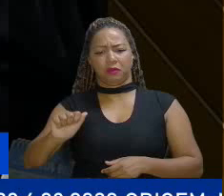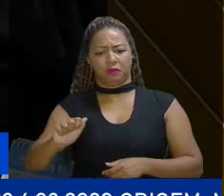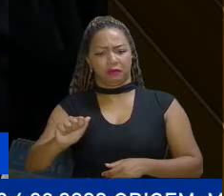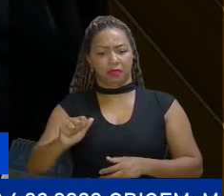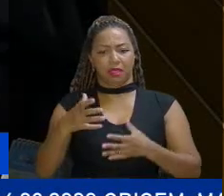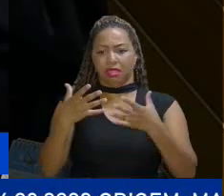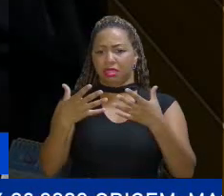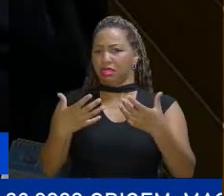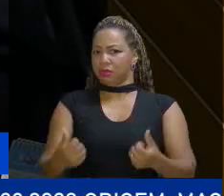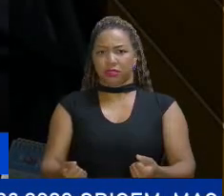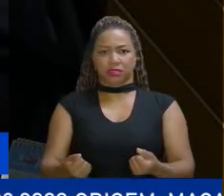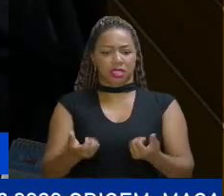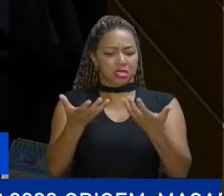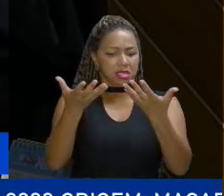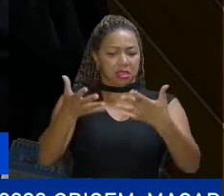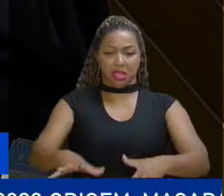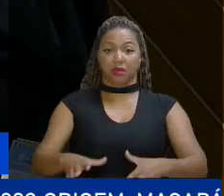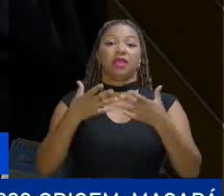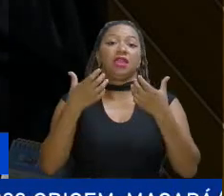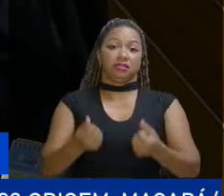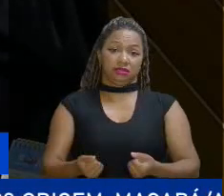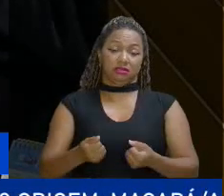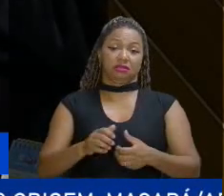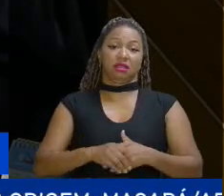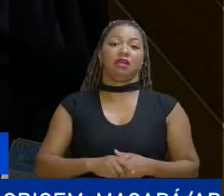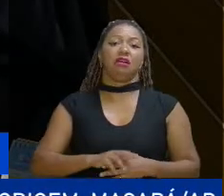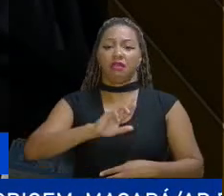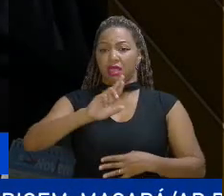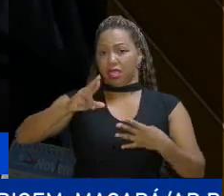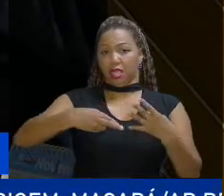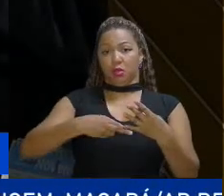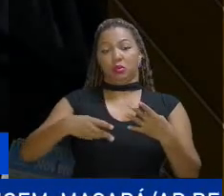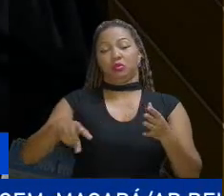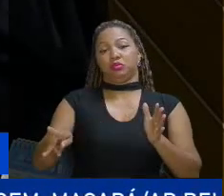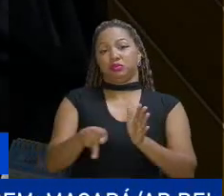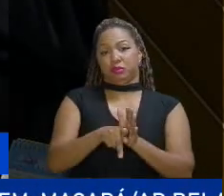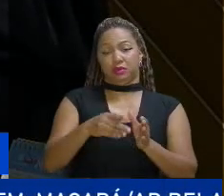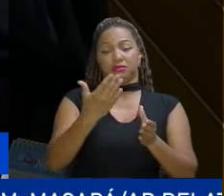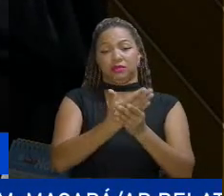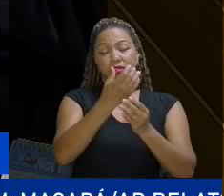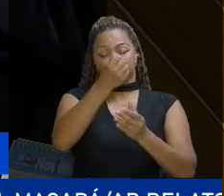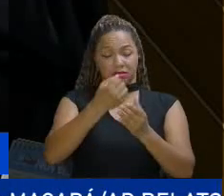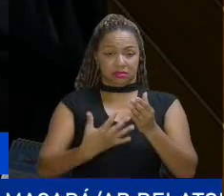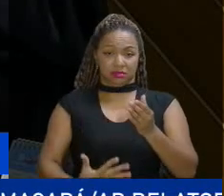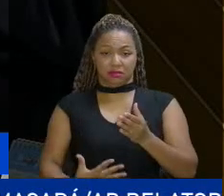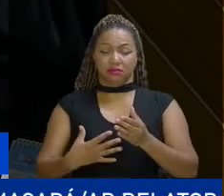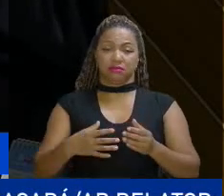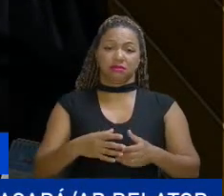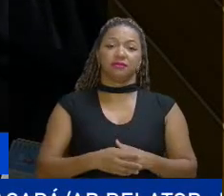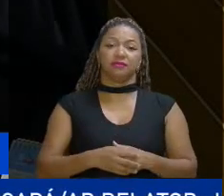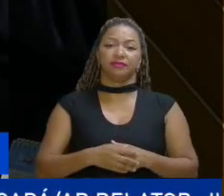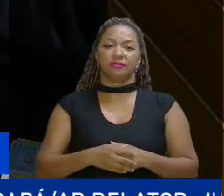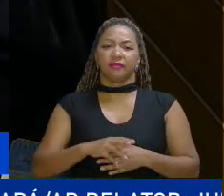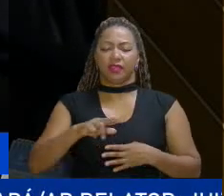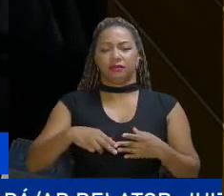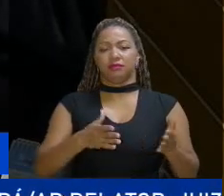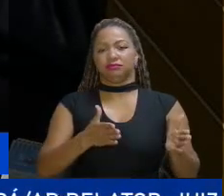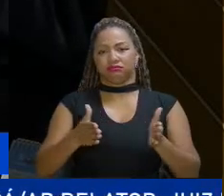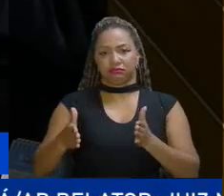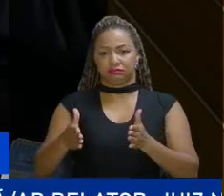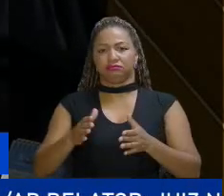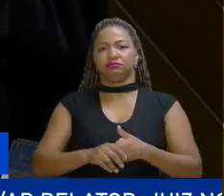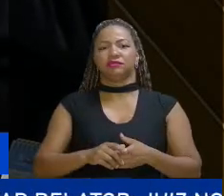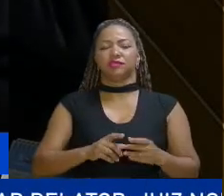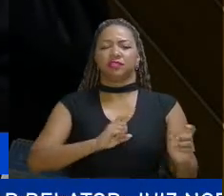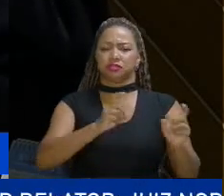resistência em aceitar. Então, em recurso próprio, que seriam os embargos, né? O recurso ordinário é que teria